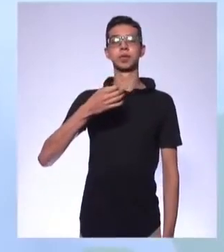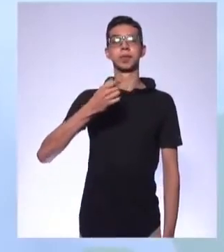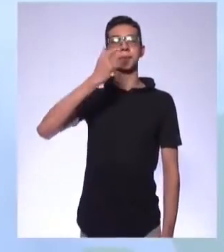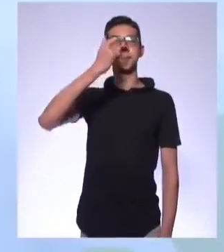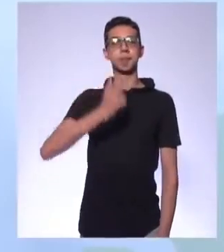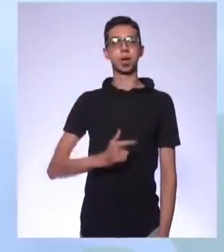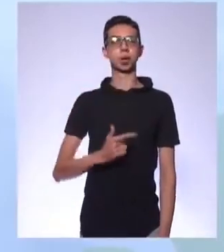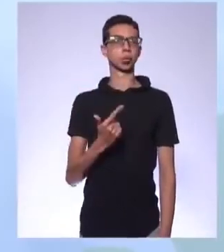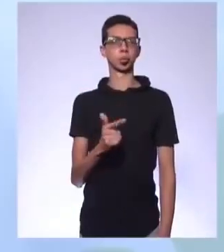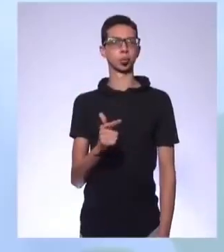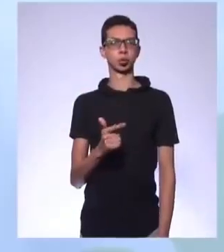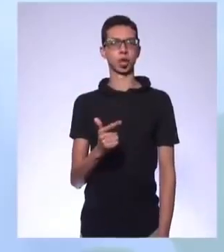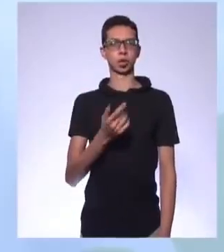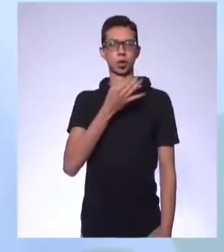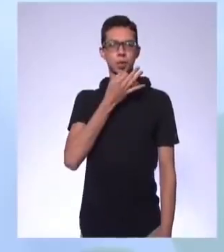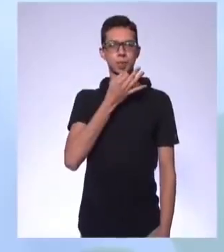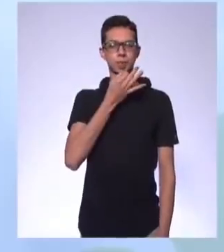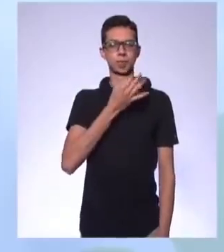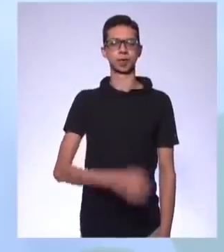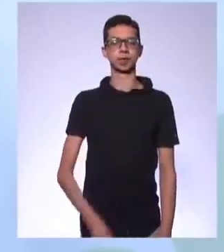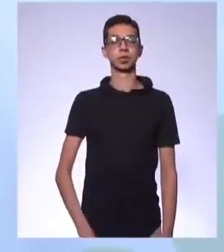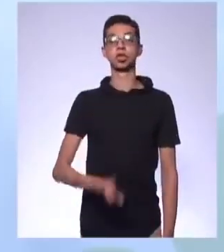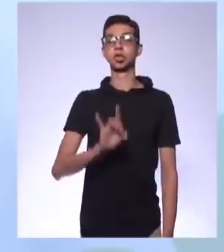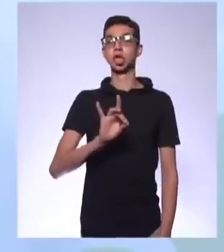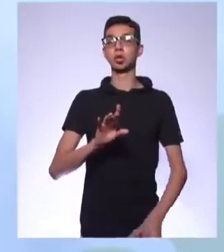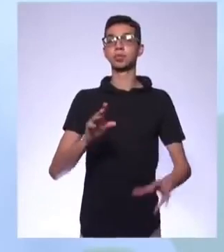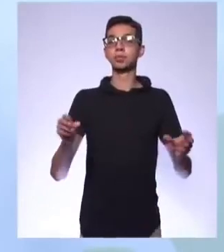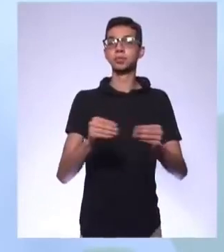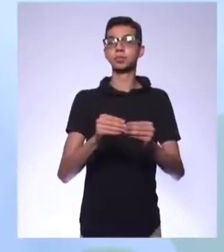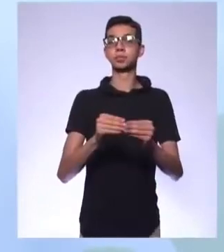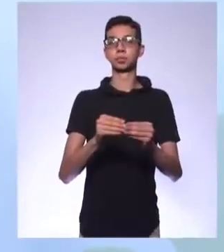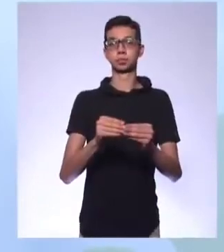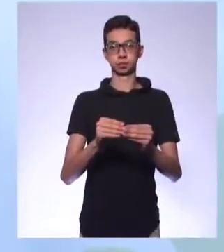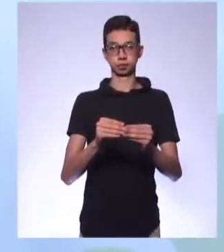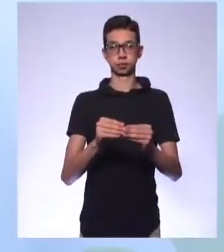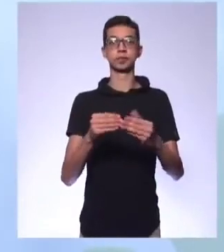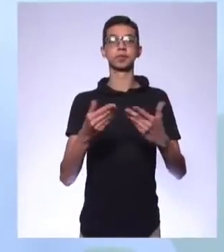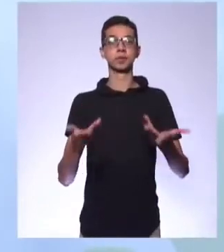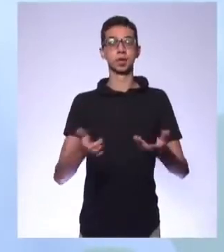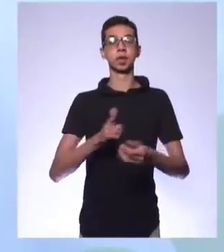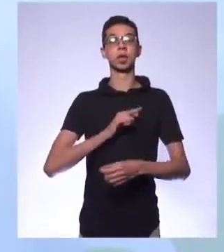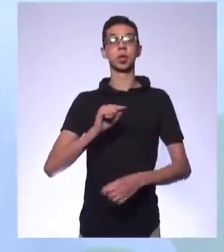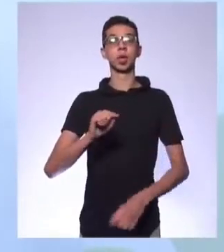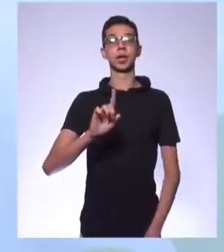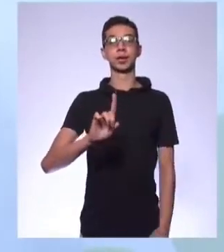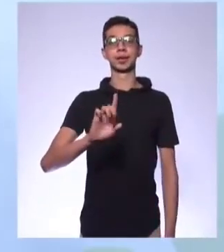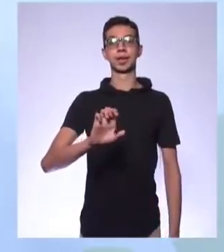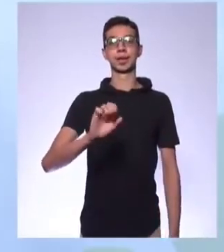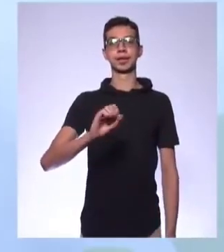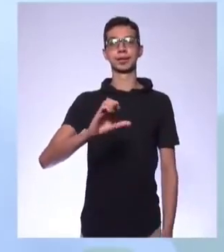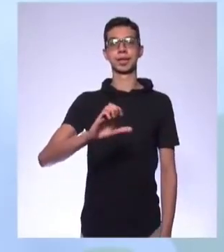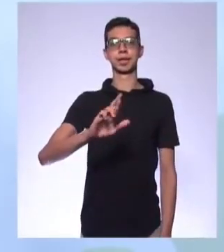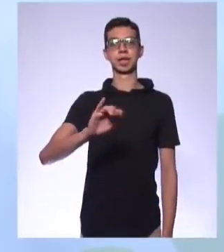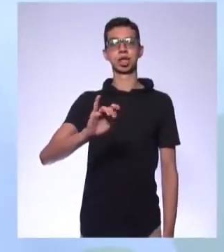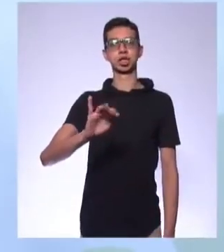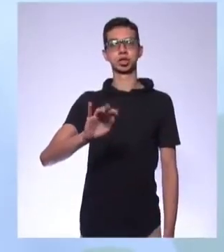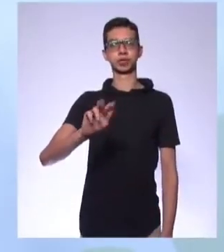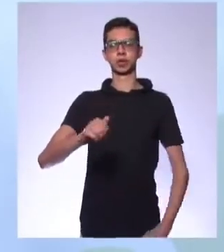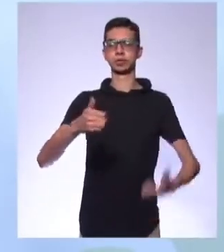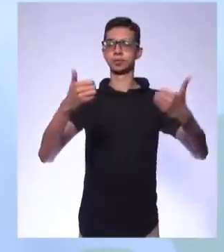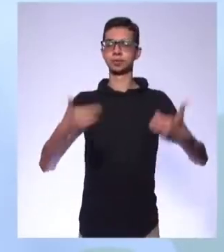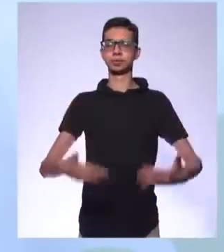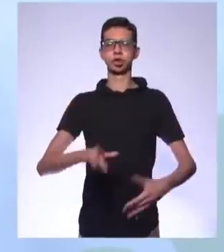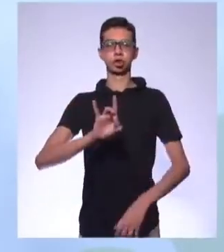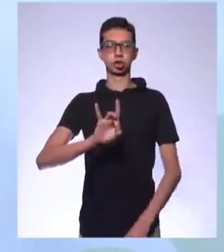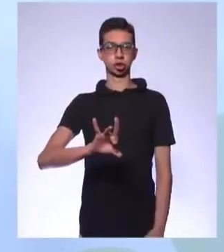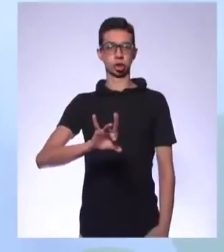é subjetiva, ela é muito objetiva, direta. Nós temos, então, a resenha descritiva. Ela vai apenas descrever, ela não